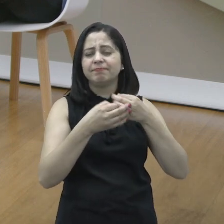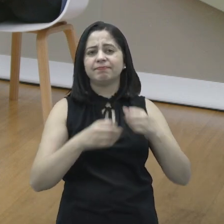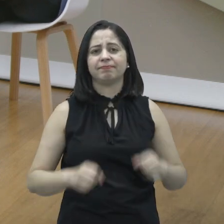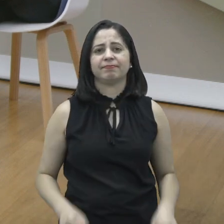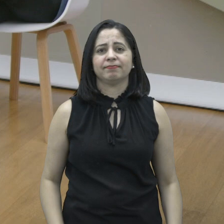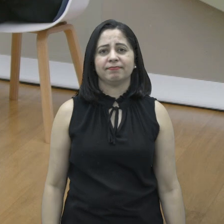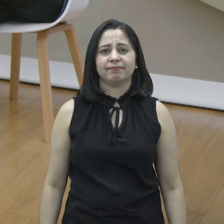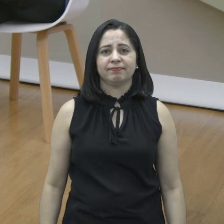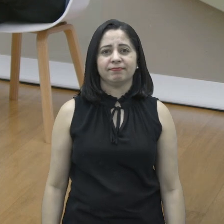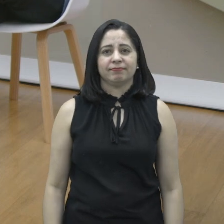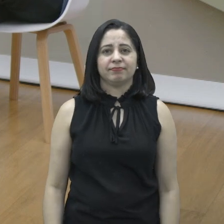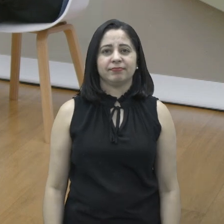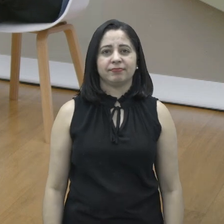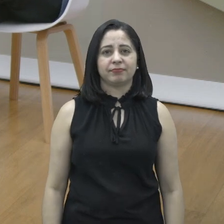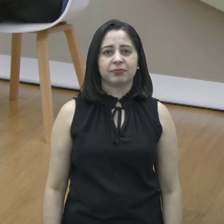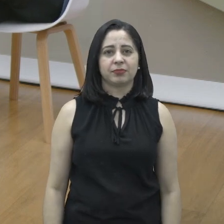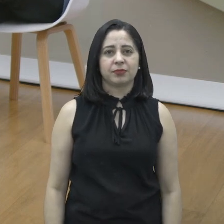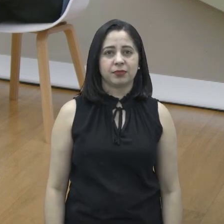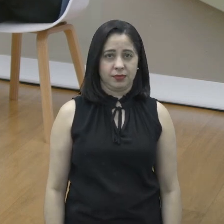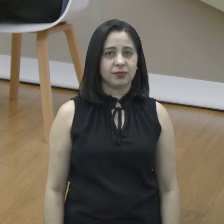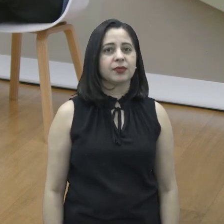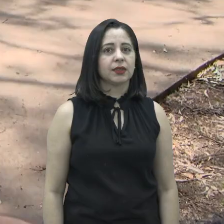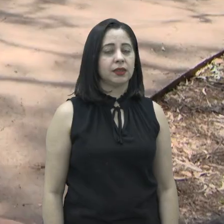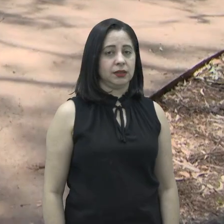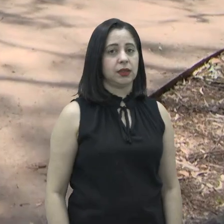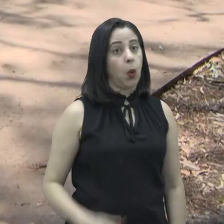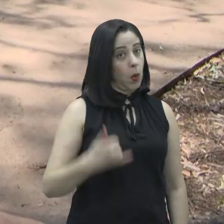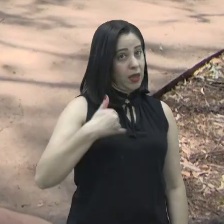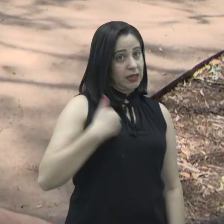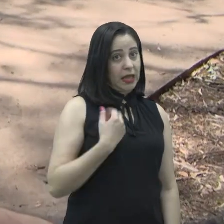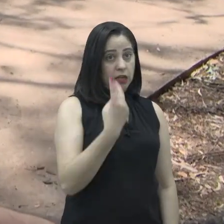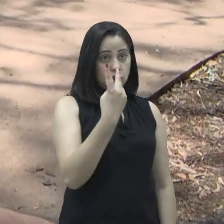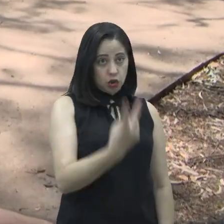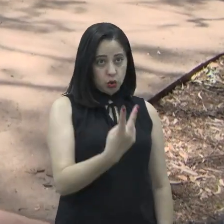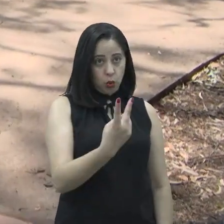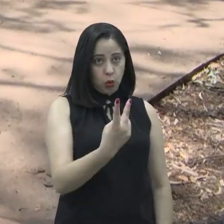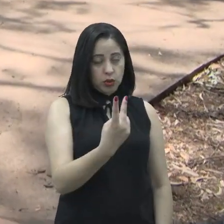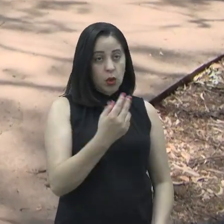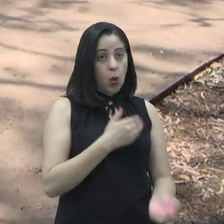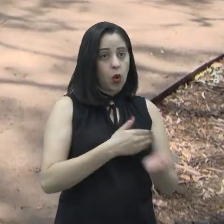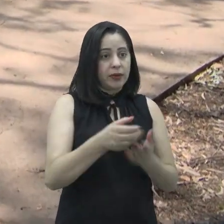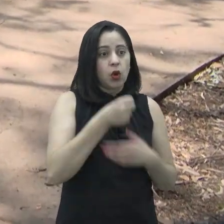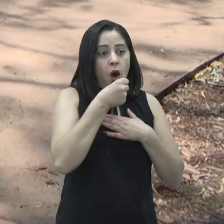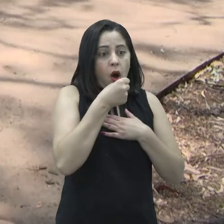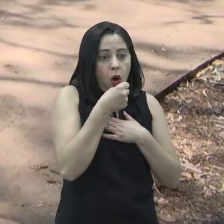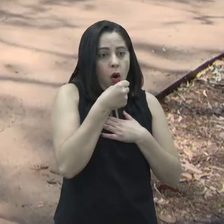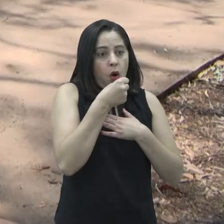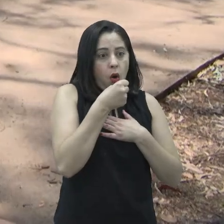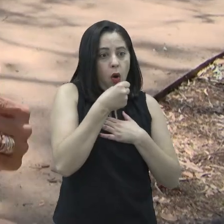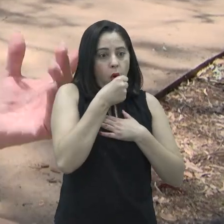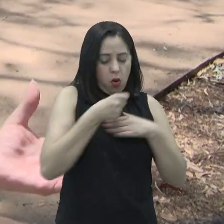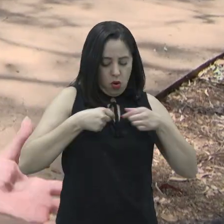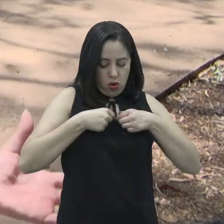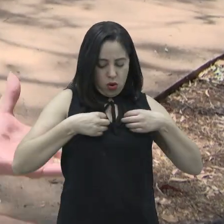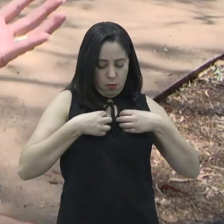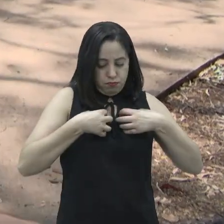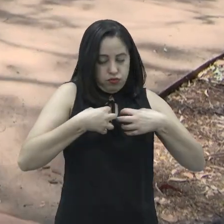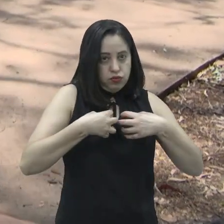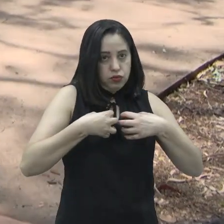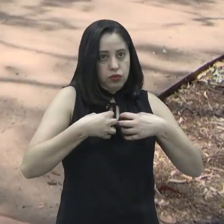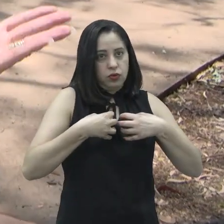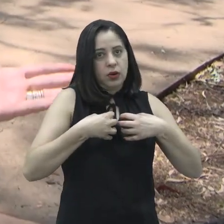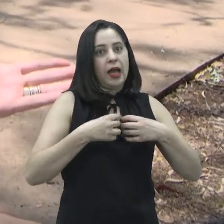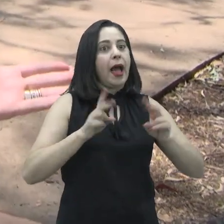conferir? Então, eu aos 2 anos de idade, né, eu tive a primeira crise de bronquite, e aí minha mãe, a cada mudada